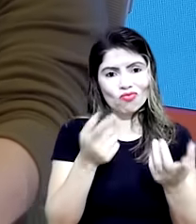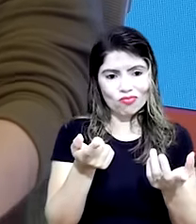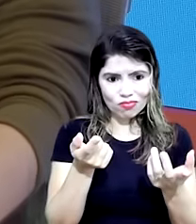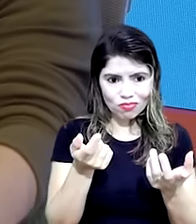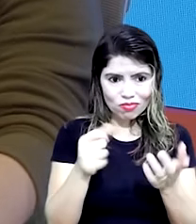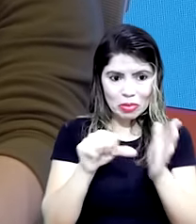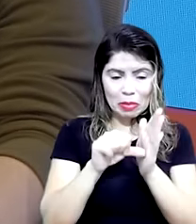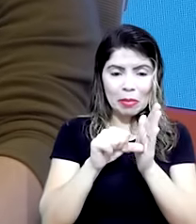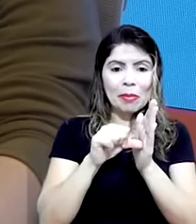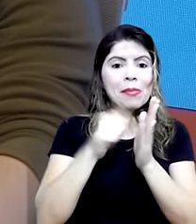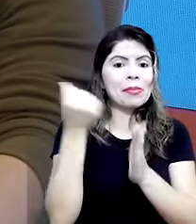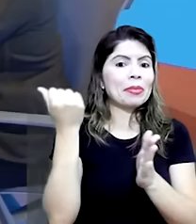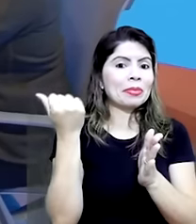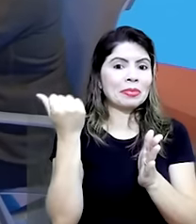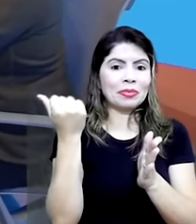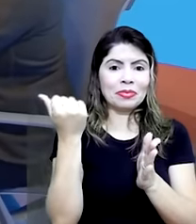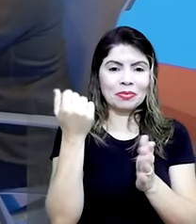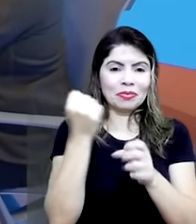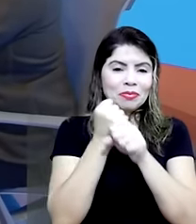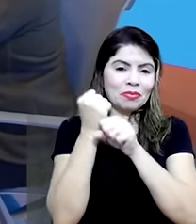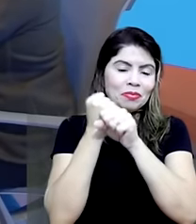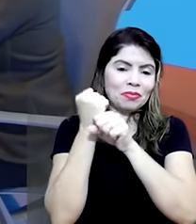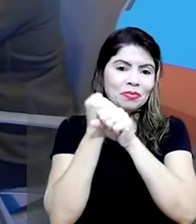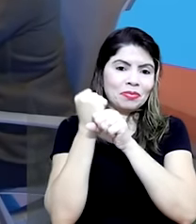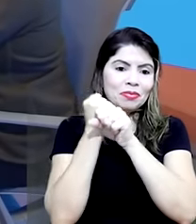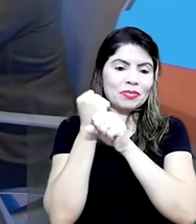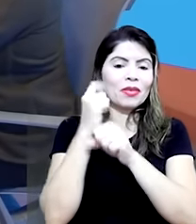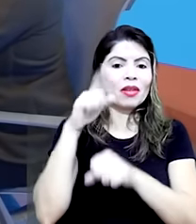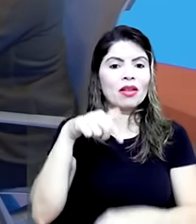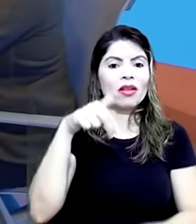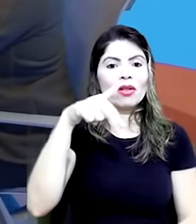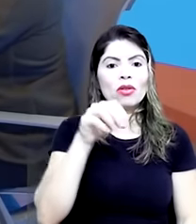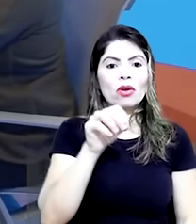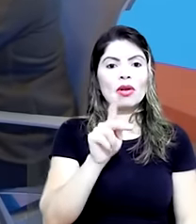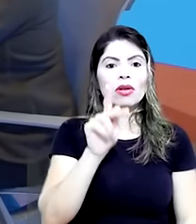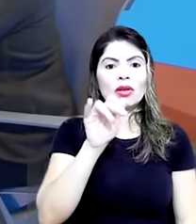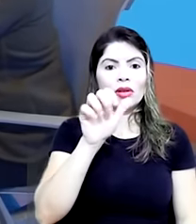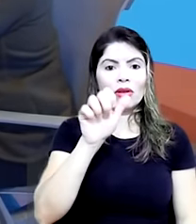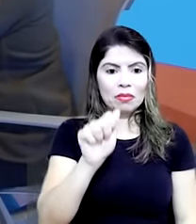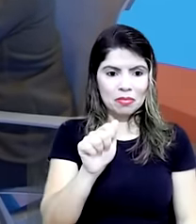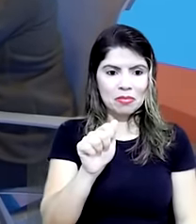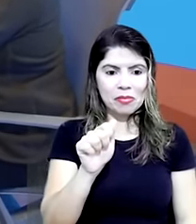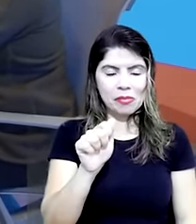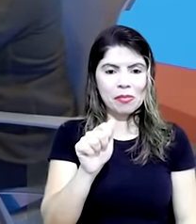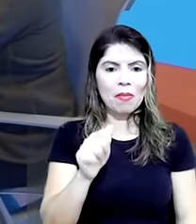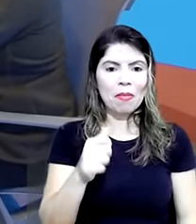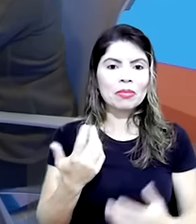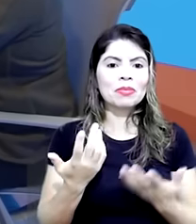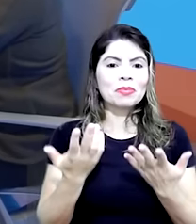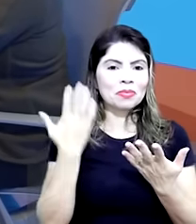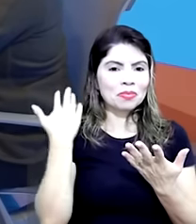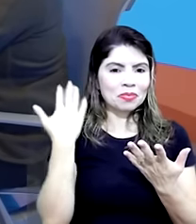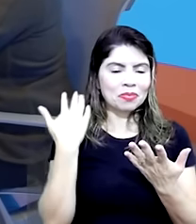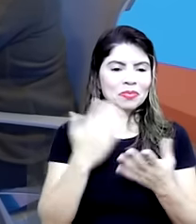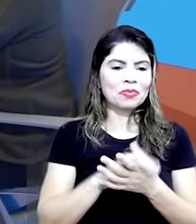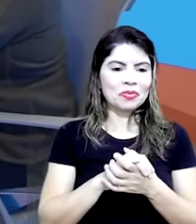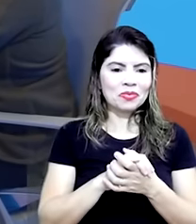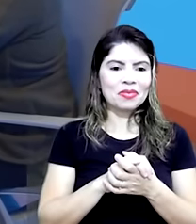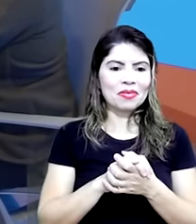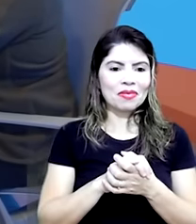foto modo não era um Nokia Nokia acho que 510 lembro ele era